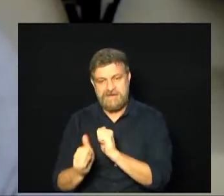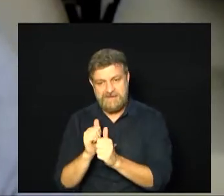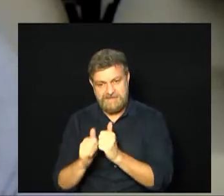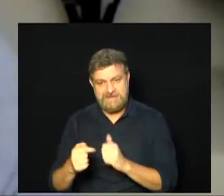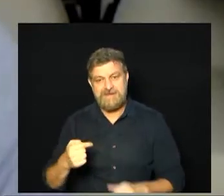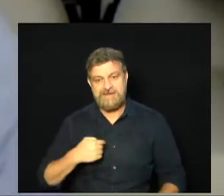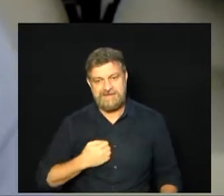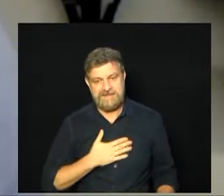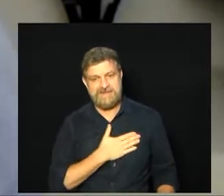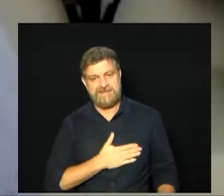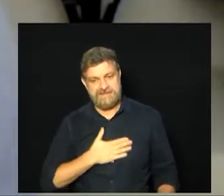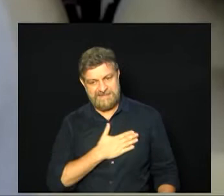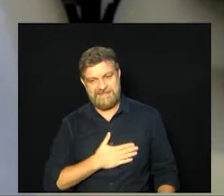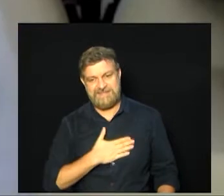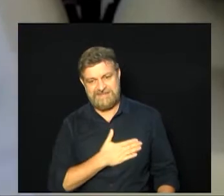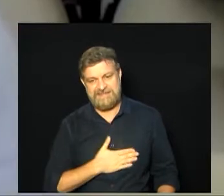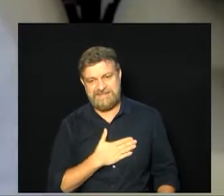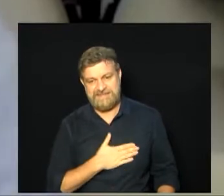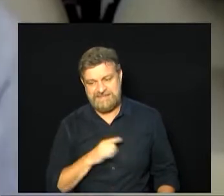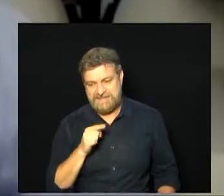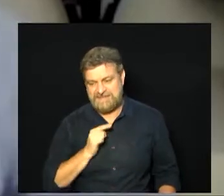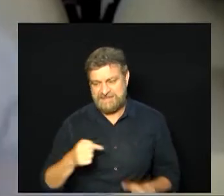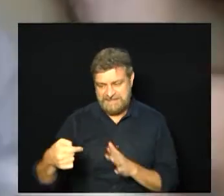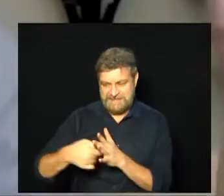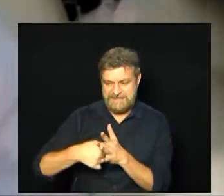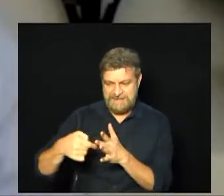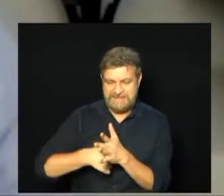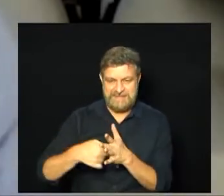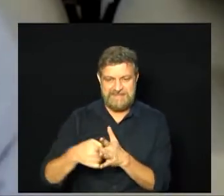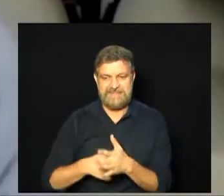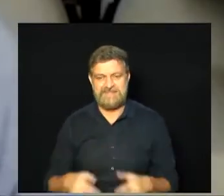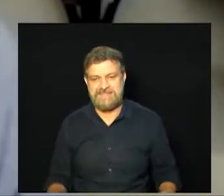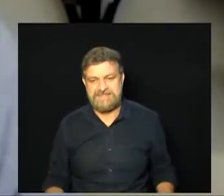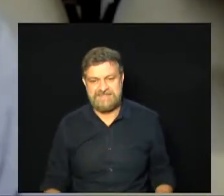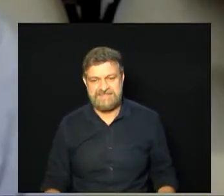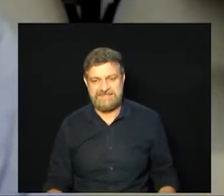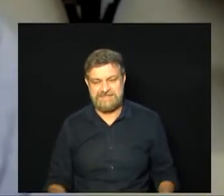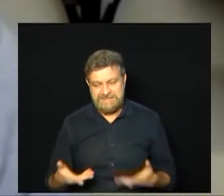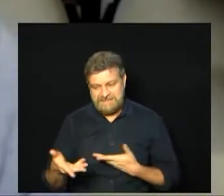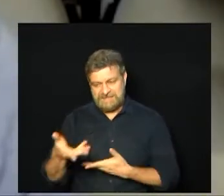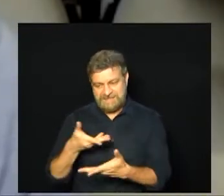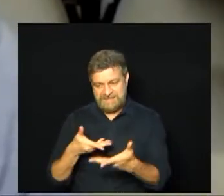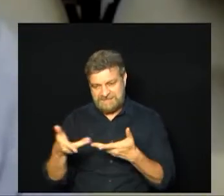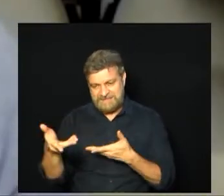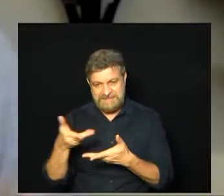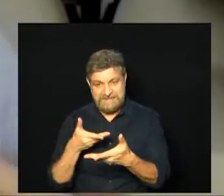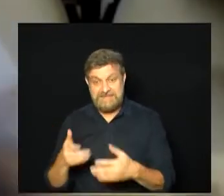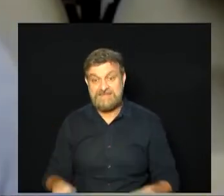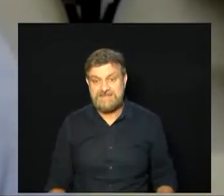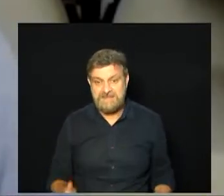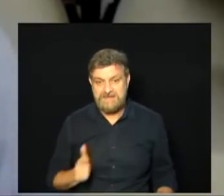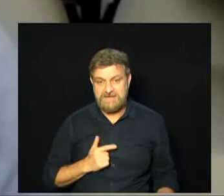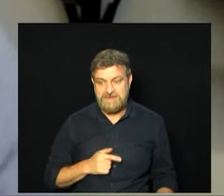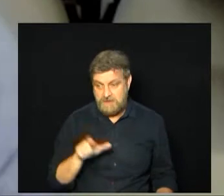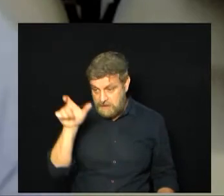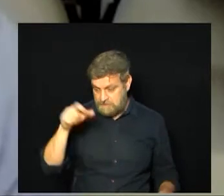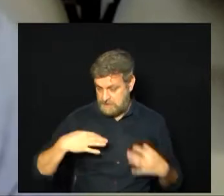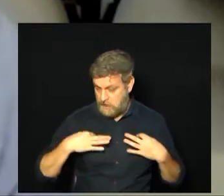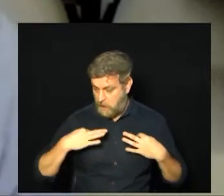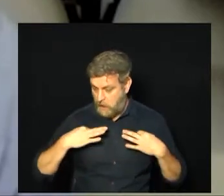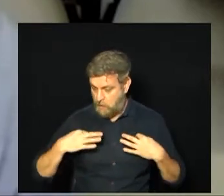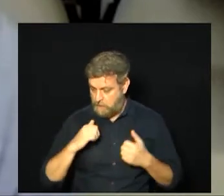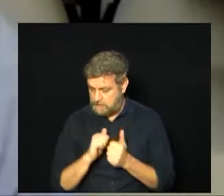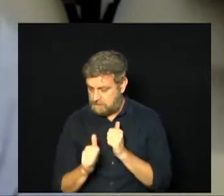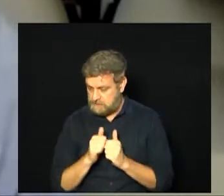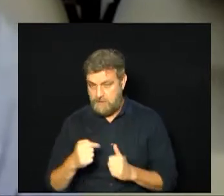Eu gostei dessa sua, iniciando aí a entrevista, você dormia de uniforme. Sim.